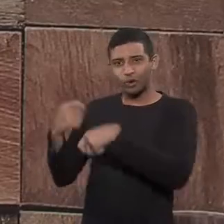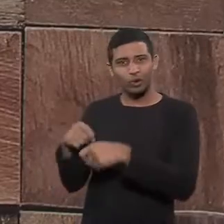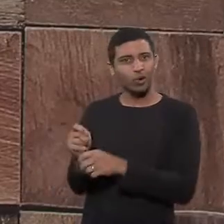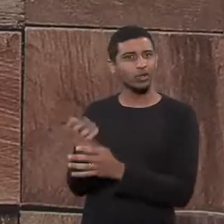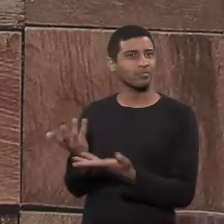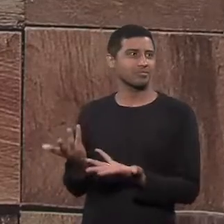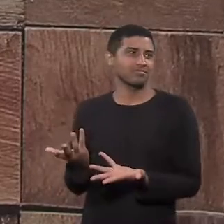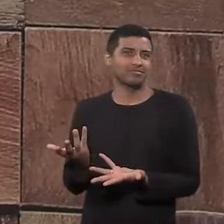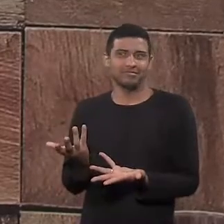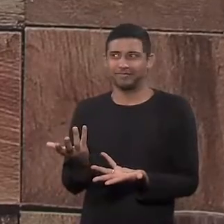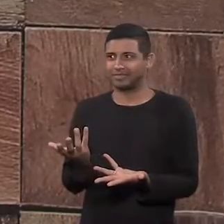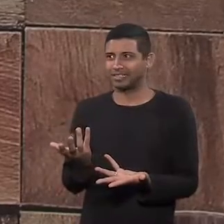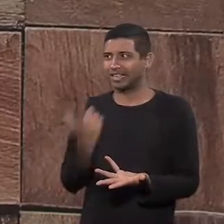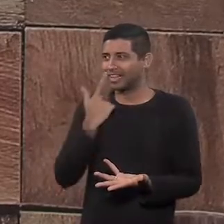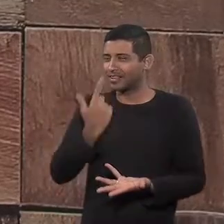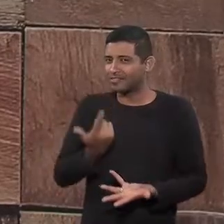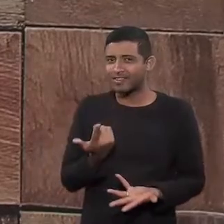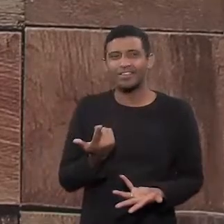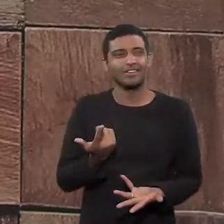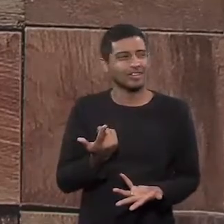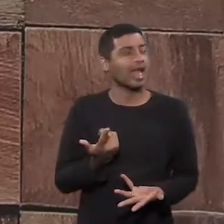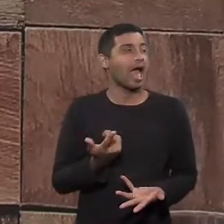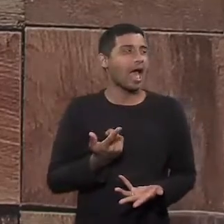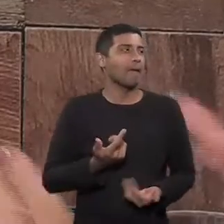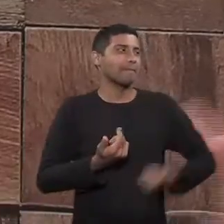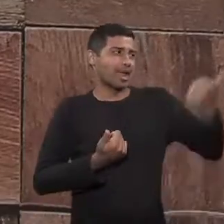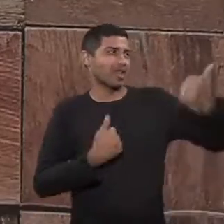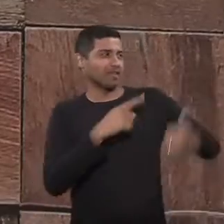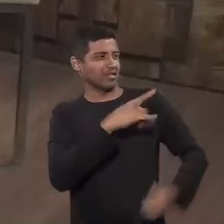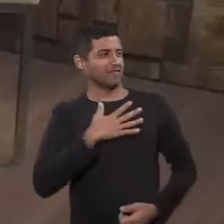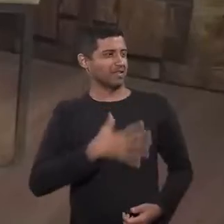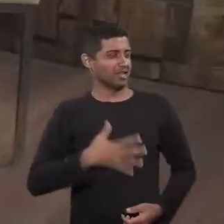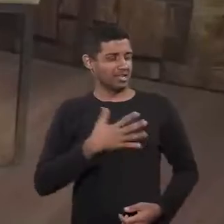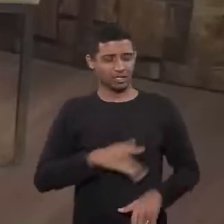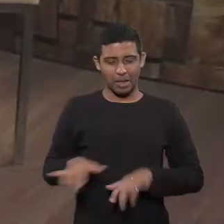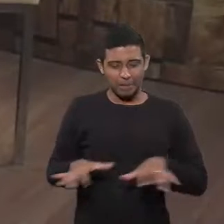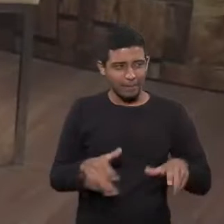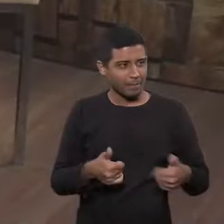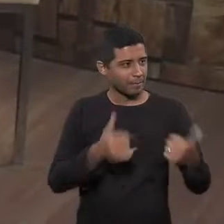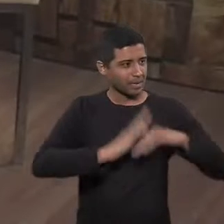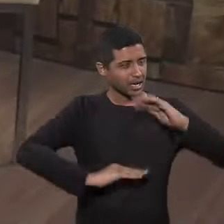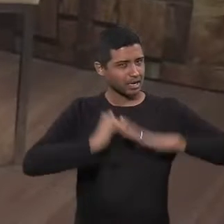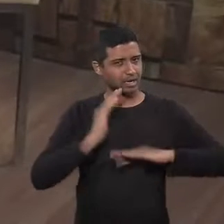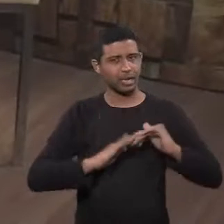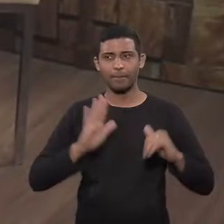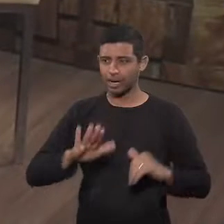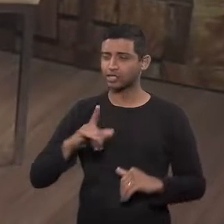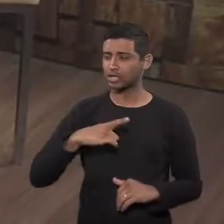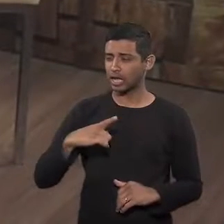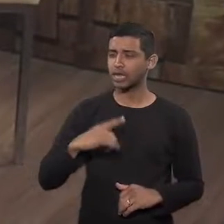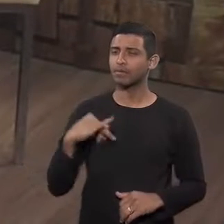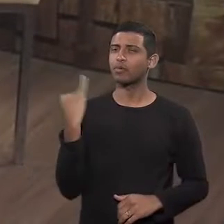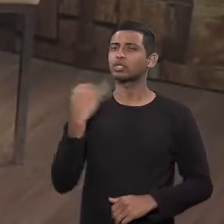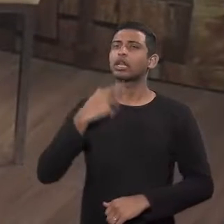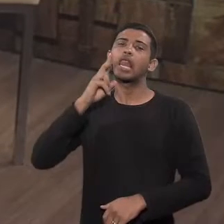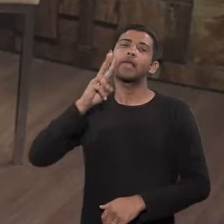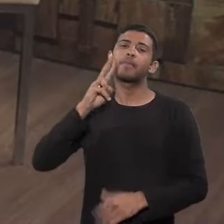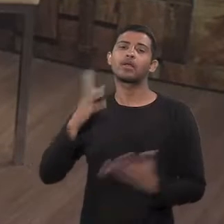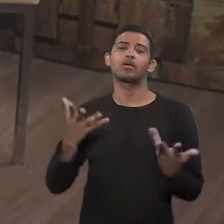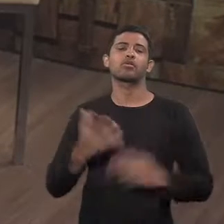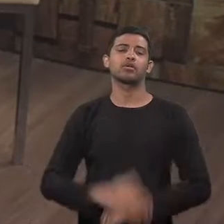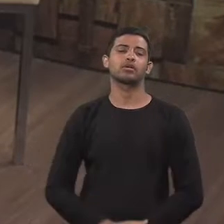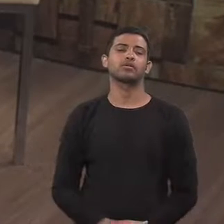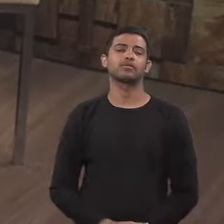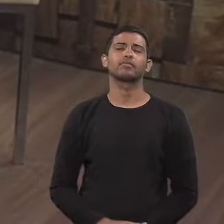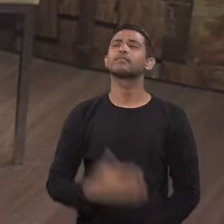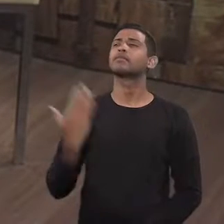coloquei economia, só para você ter uma ideia. Nossa, eu acho que você foi mais feliz sendo pianista. Mas você sabe que teve uma coisa muito importante, estou